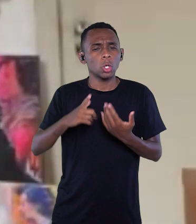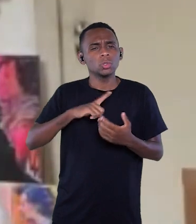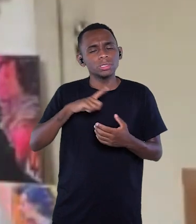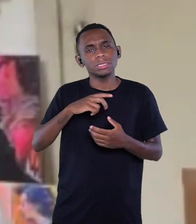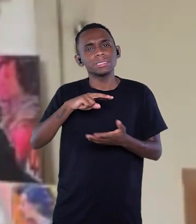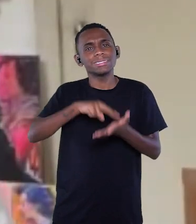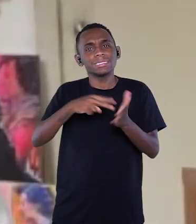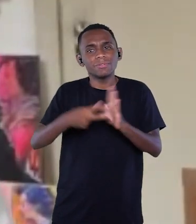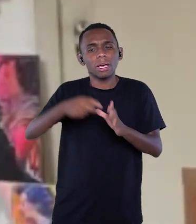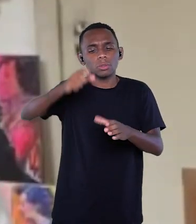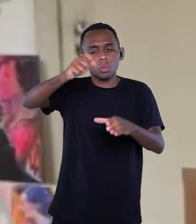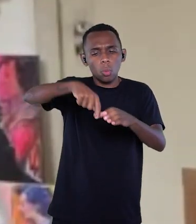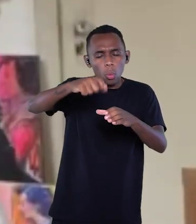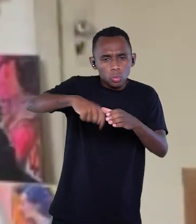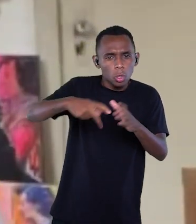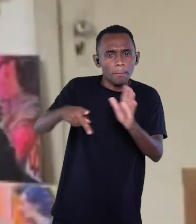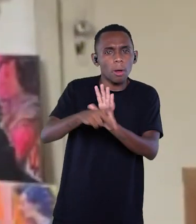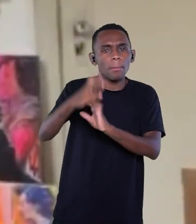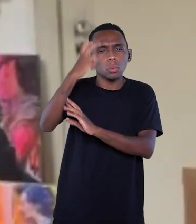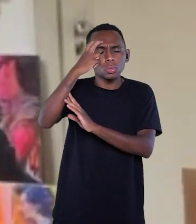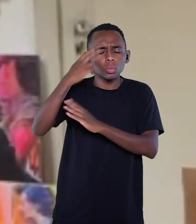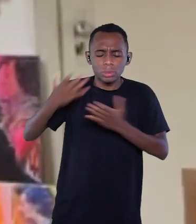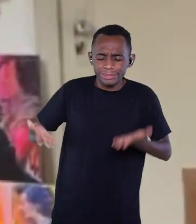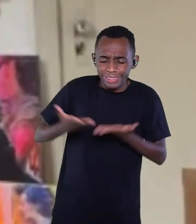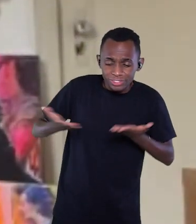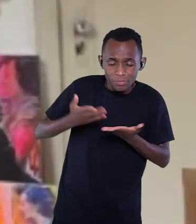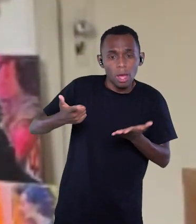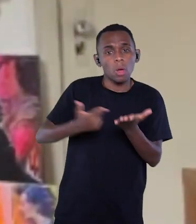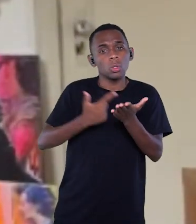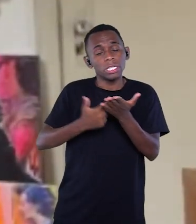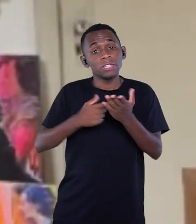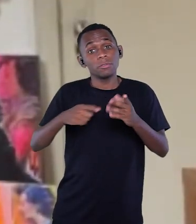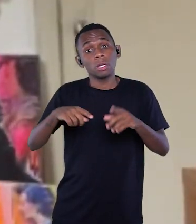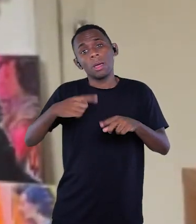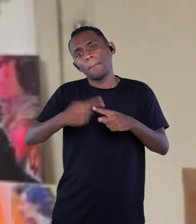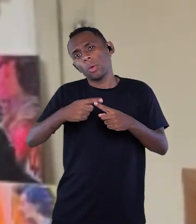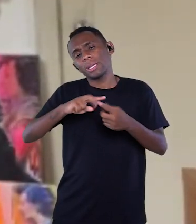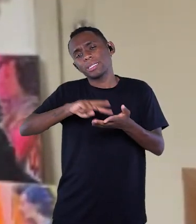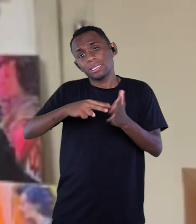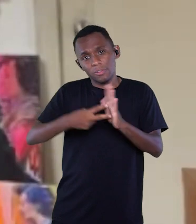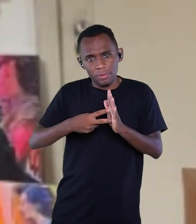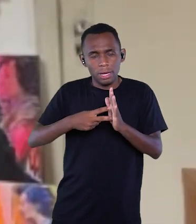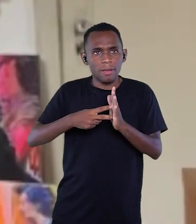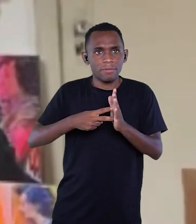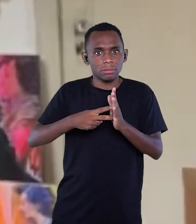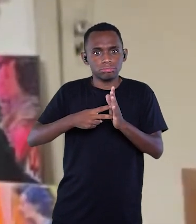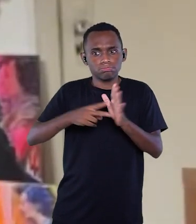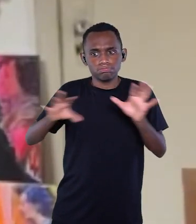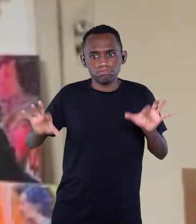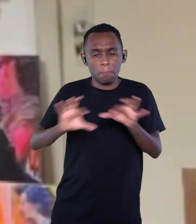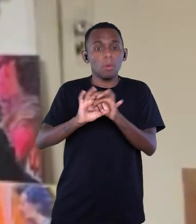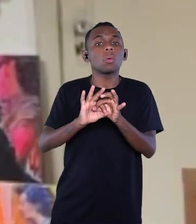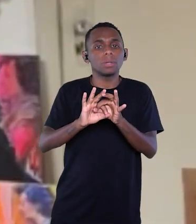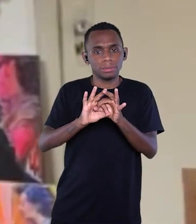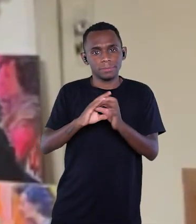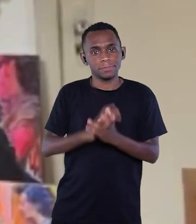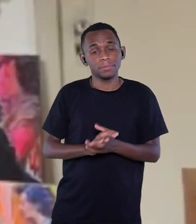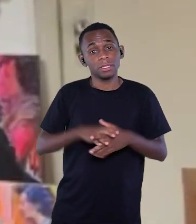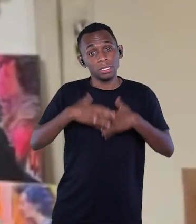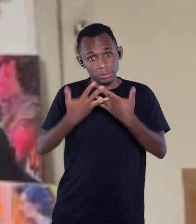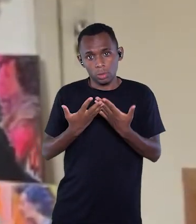cultivo, assim, da cultura, dos livros, porque era uma forma também de se conectar, eu acho, né? E